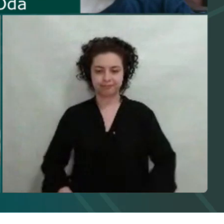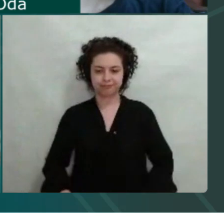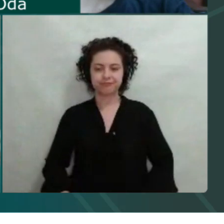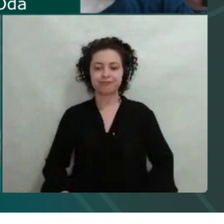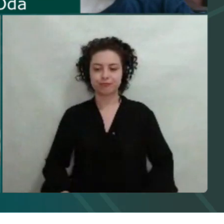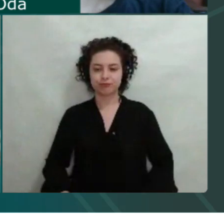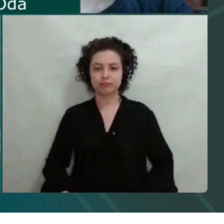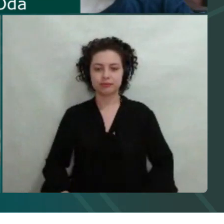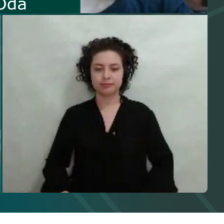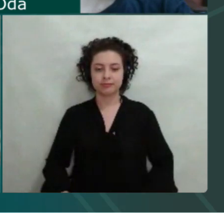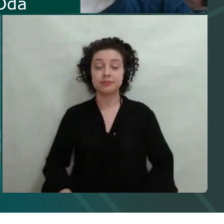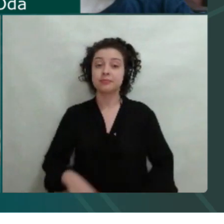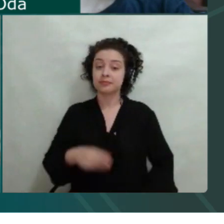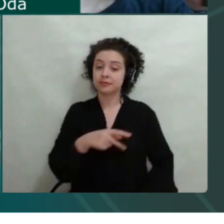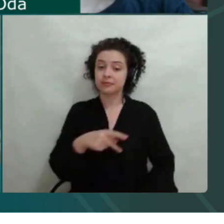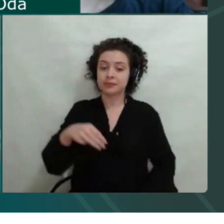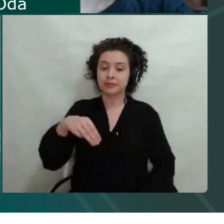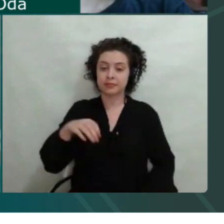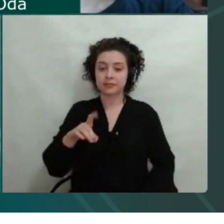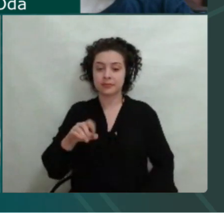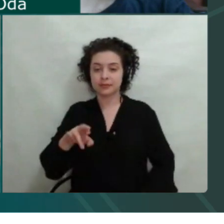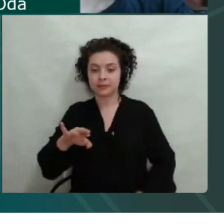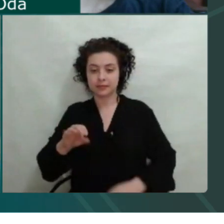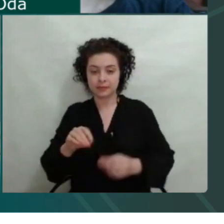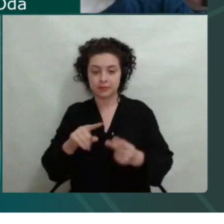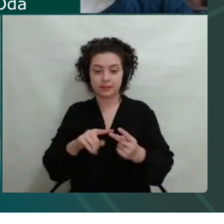Professor Medeiros, doutor Ferraro, por favor.